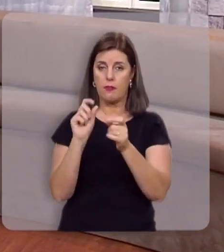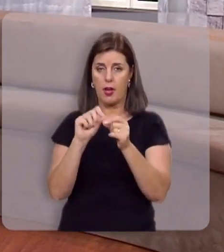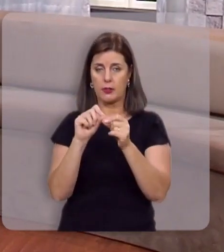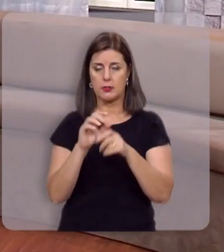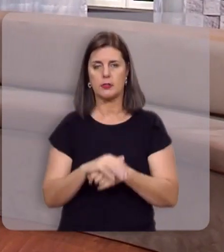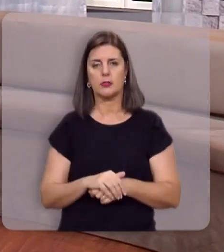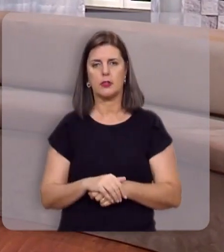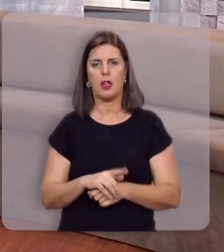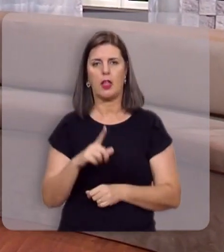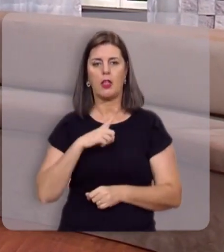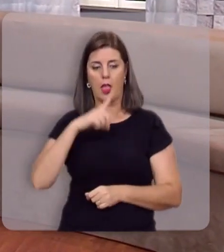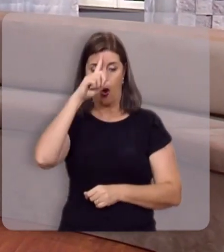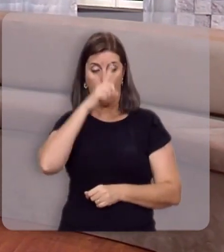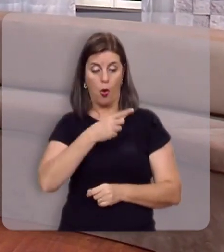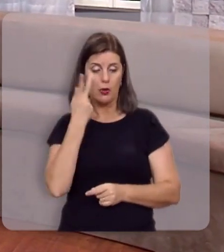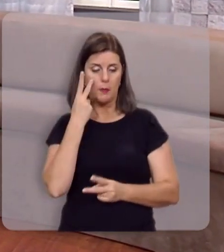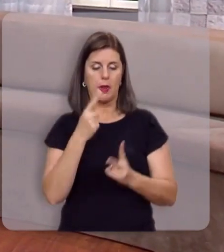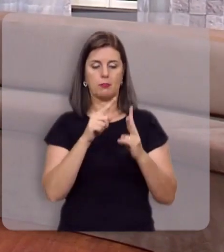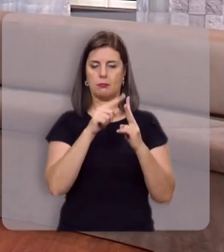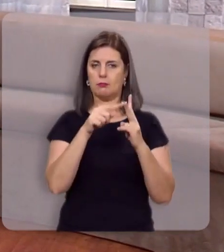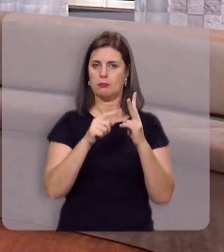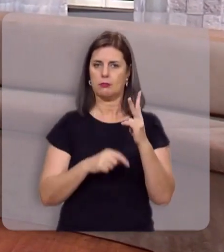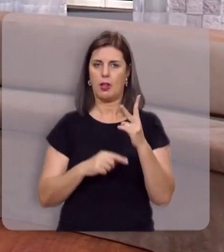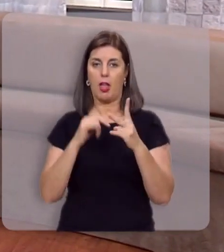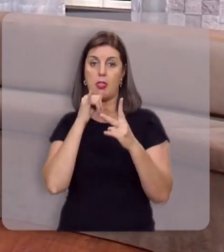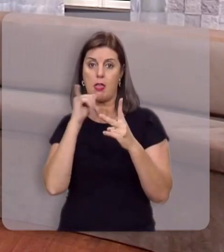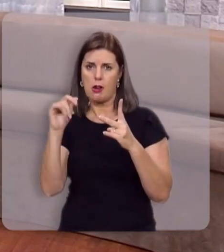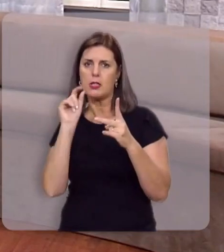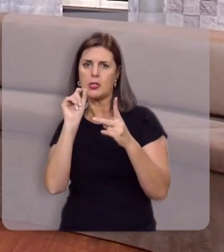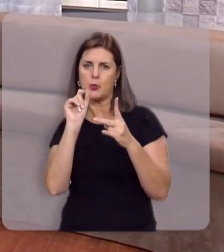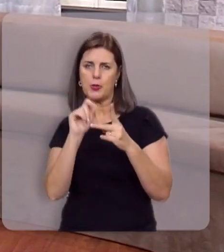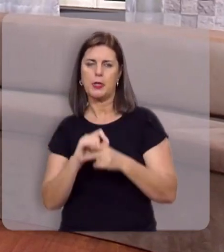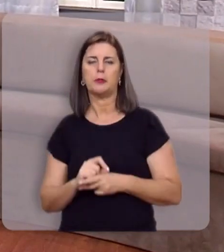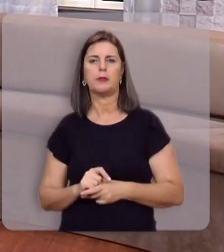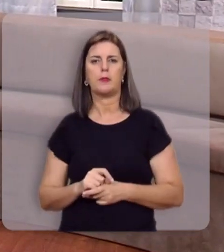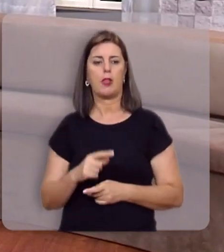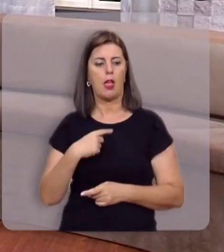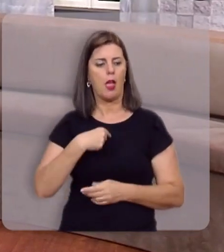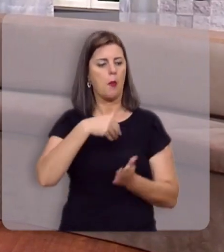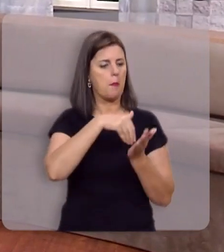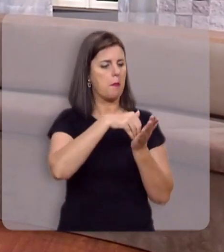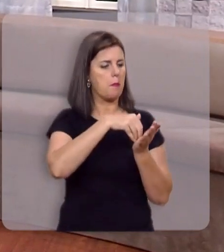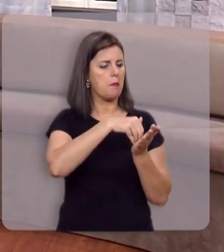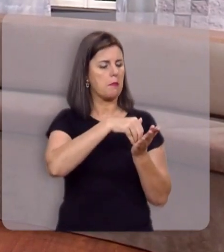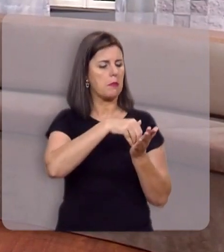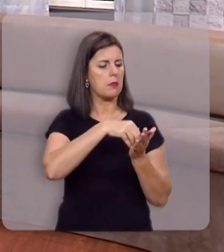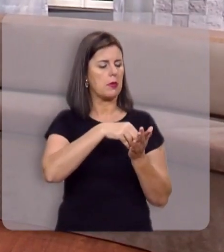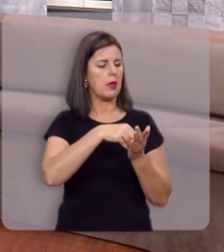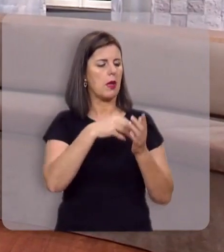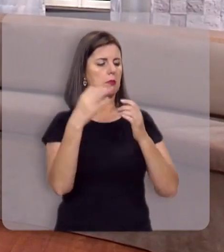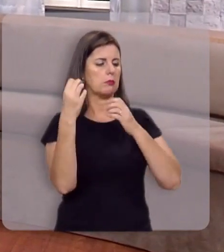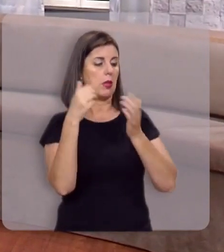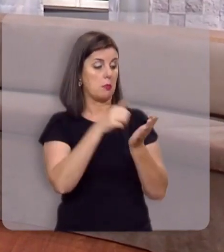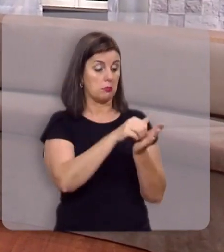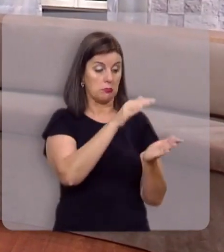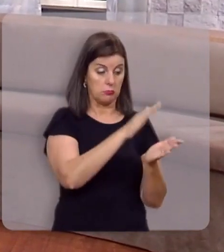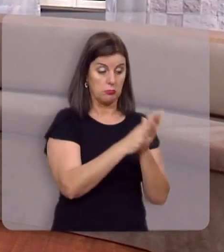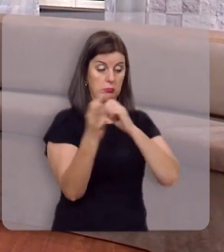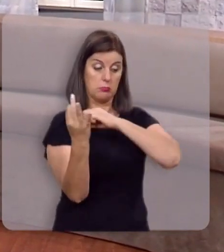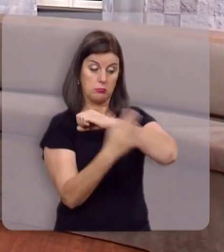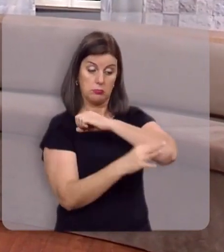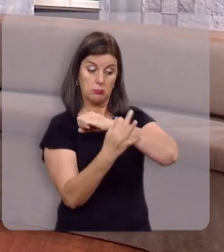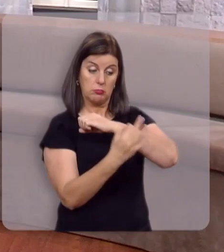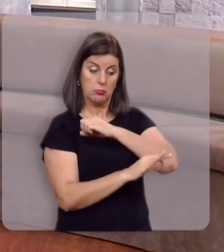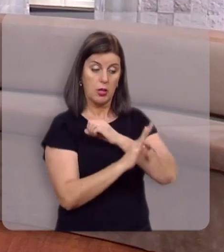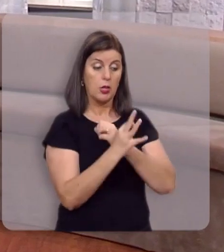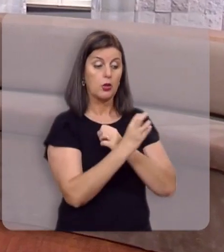fazer e tem uma ordem para dar. E a declaração é esta: eu repreendo e disciplino